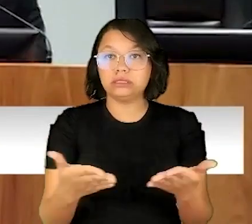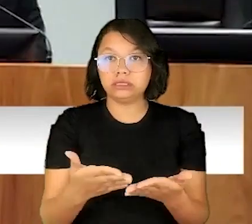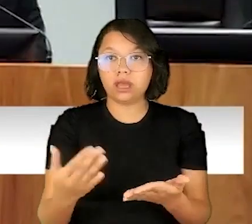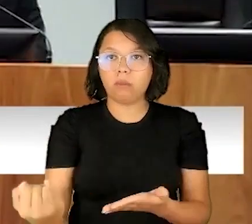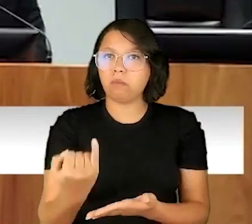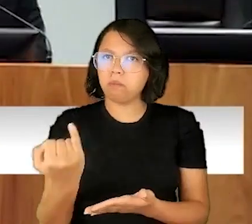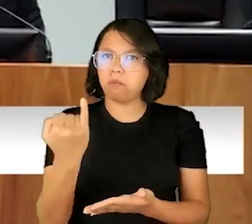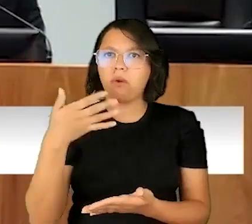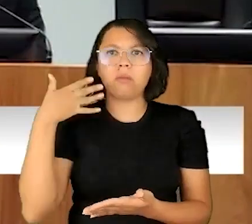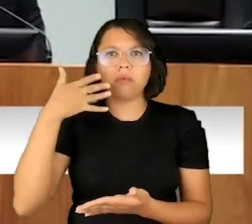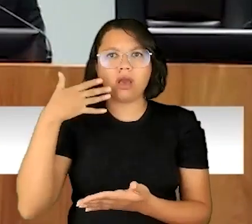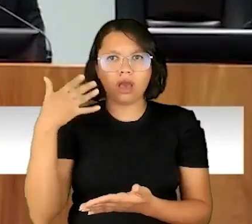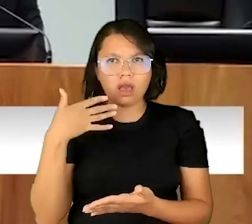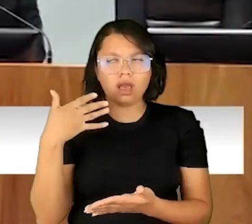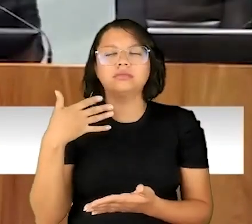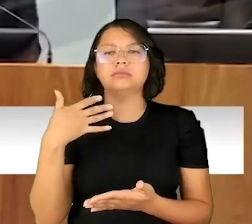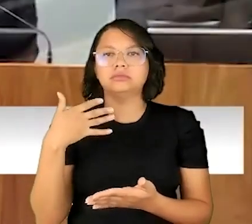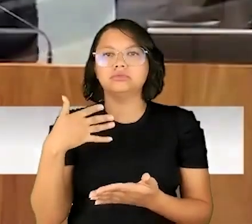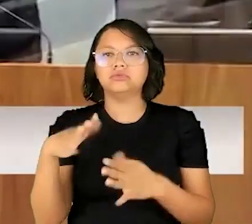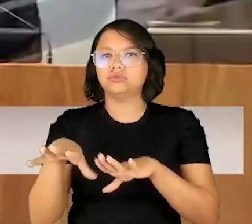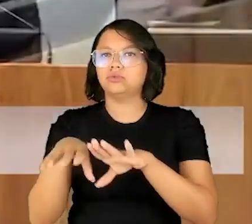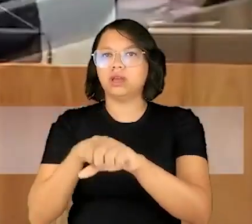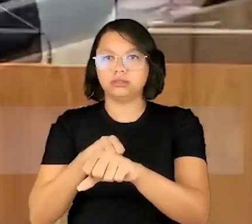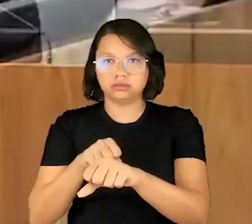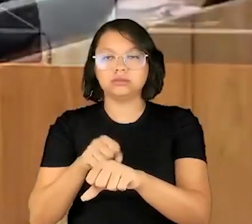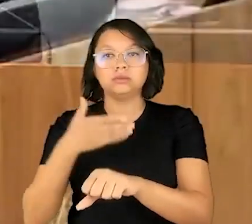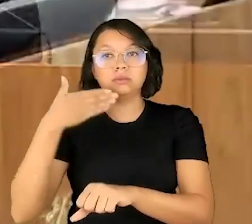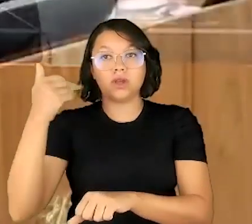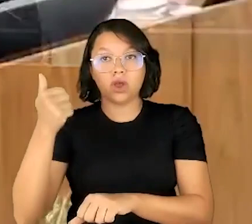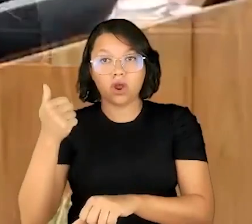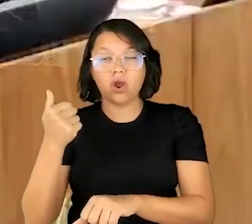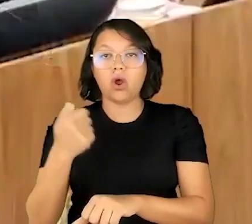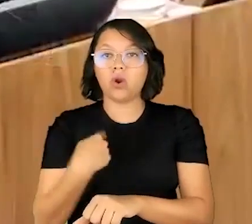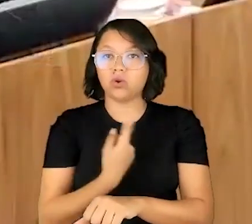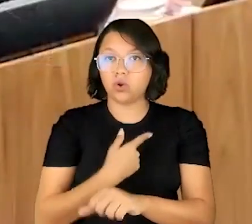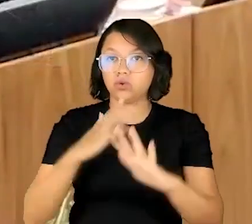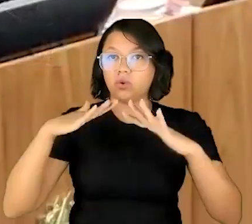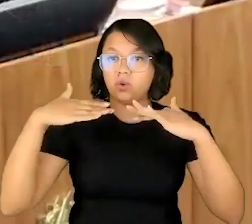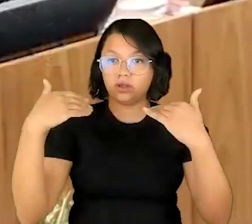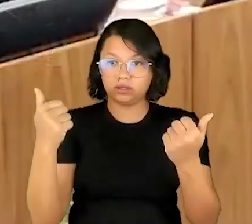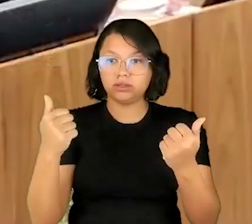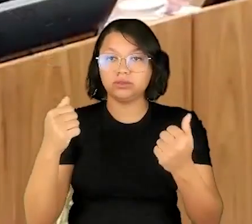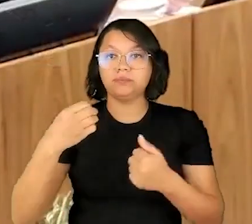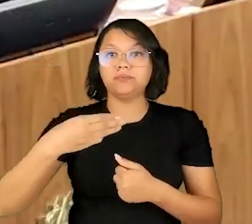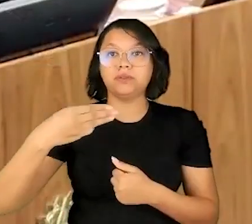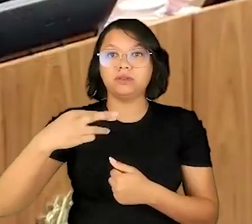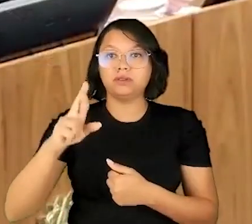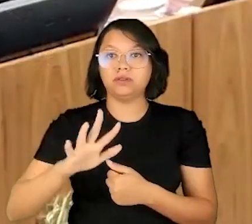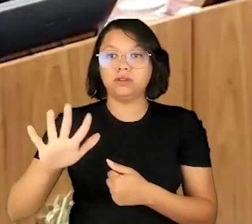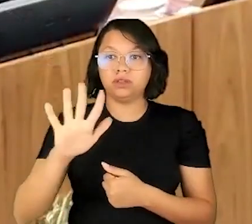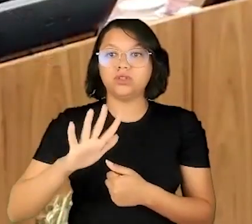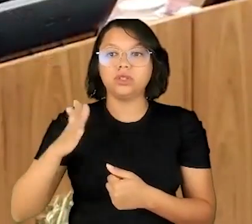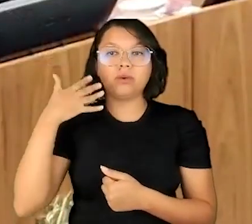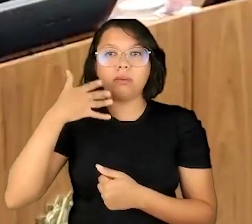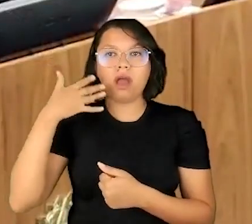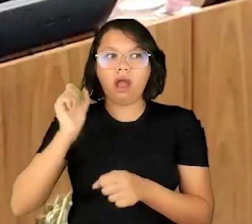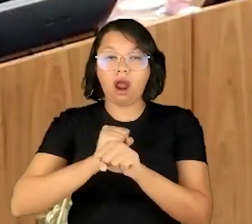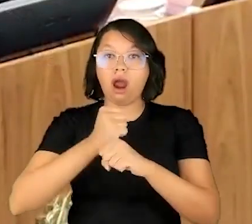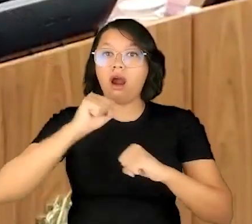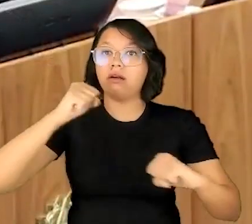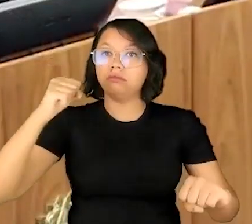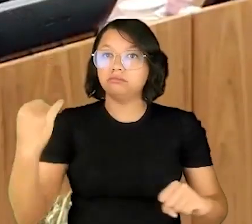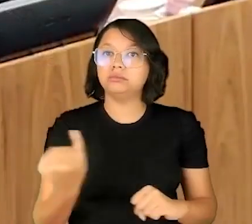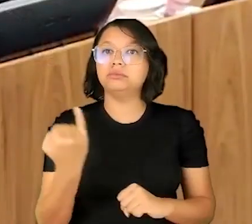para a formação e aperfeiçoamento de nós magistrados aqui no âmbito da terceira região, uma palestra de grandiosíssima